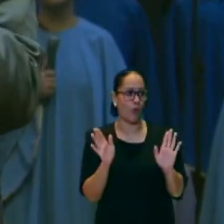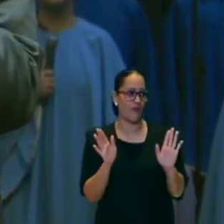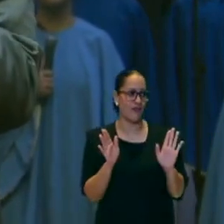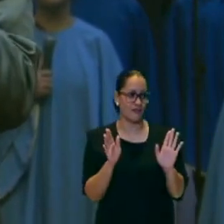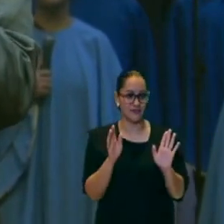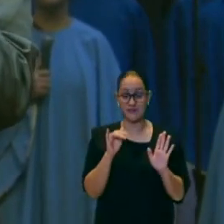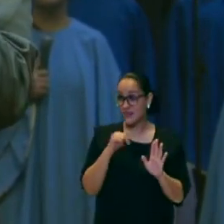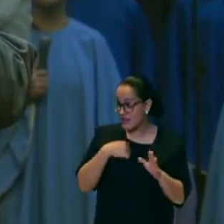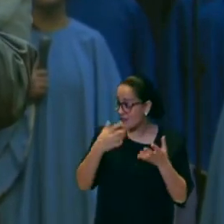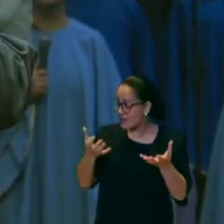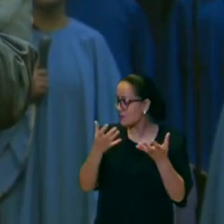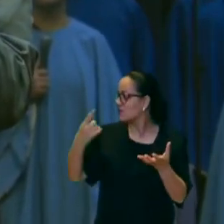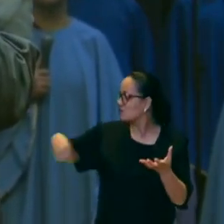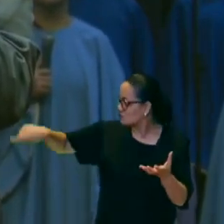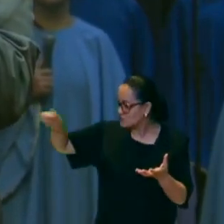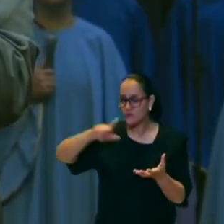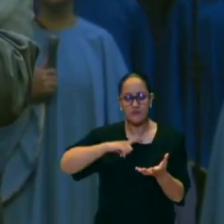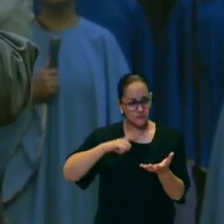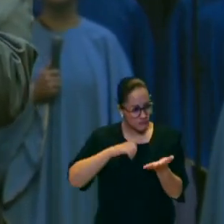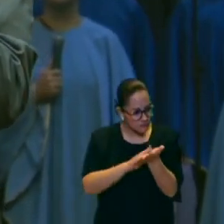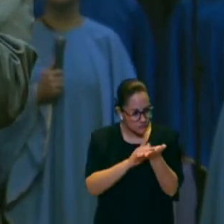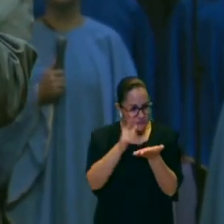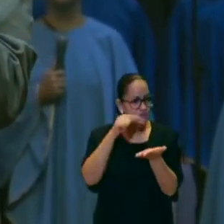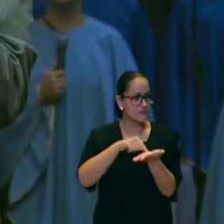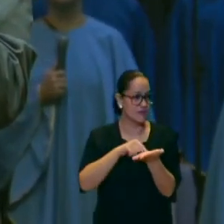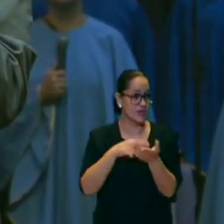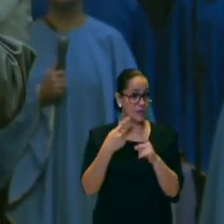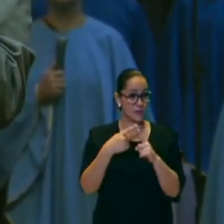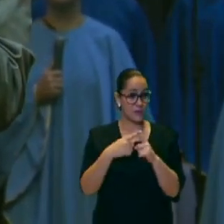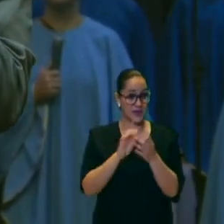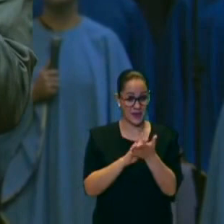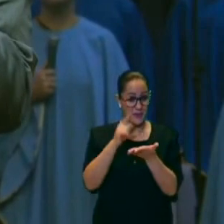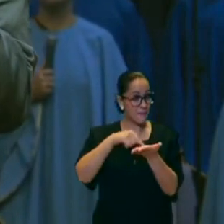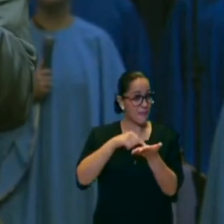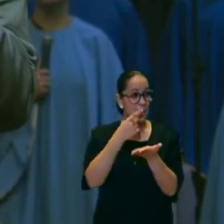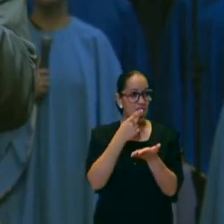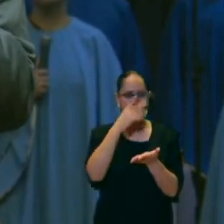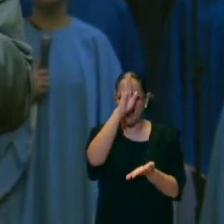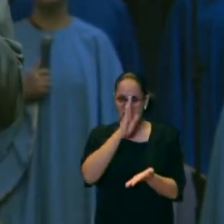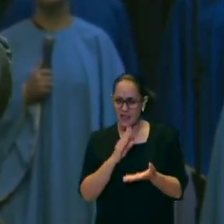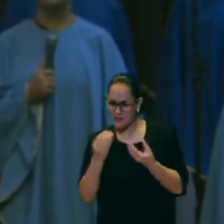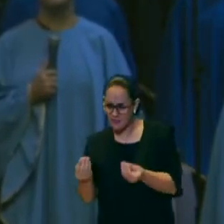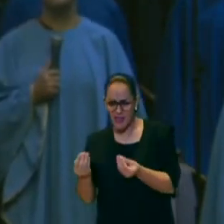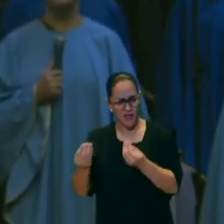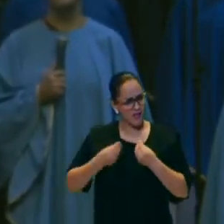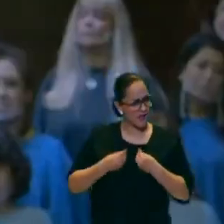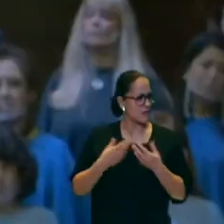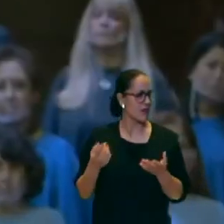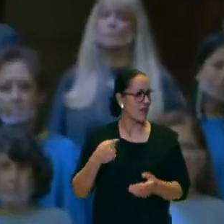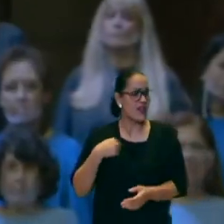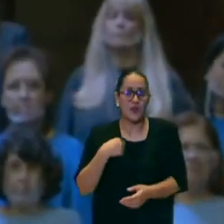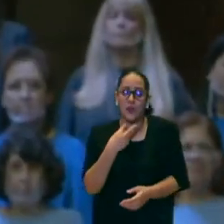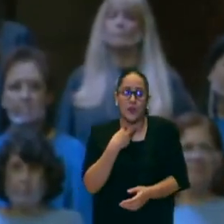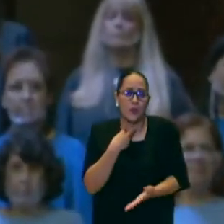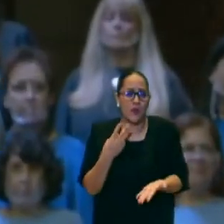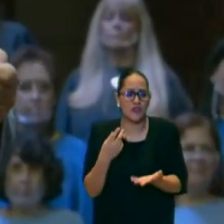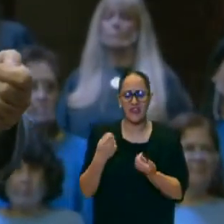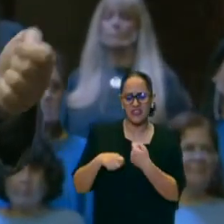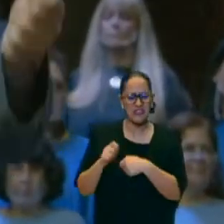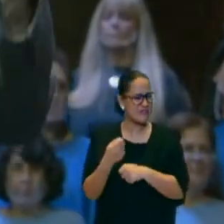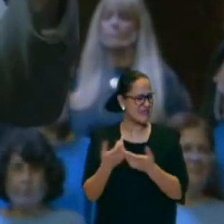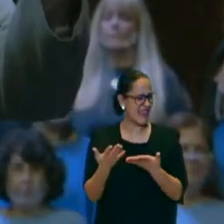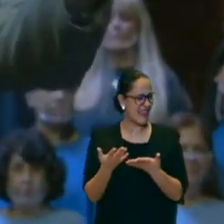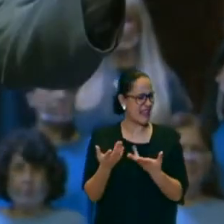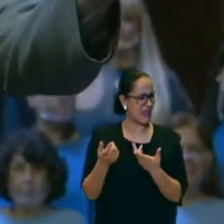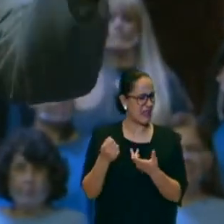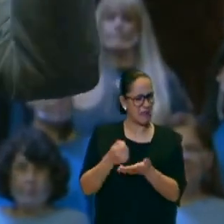quero que você tenha a palavra de Deus. A Bíblia diz que de graça a gente recebe, de graça a gente dá. Eu não posso fazer negócio com esse negócio